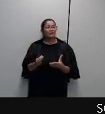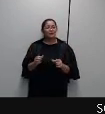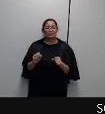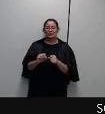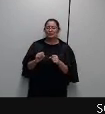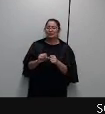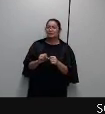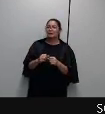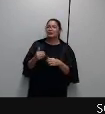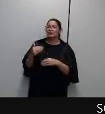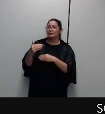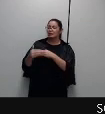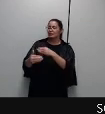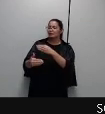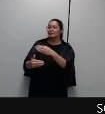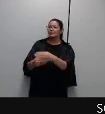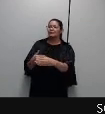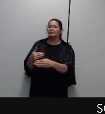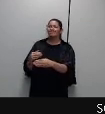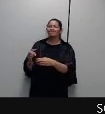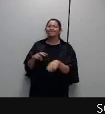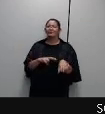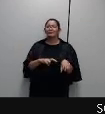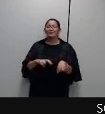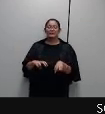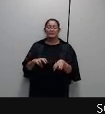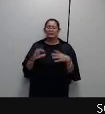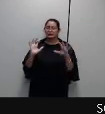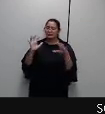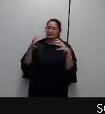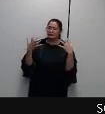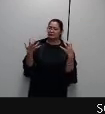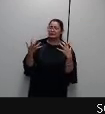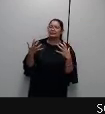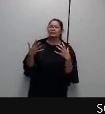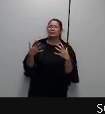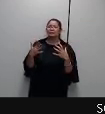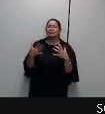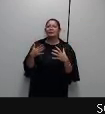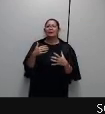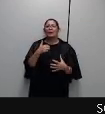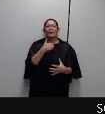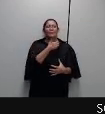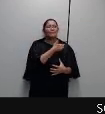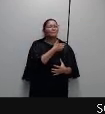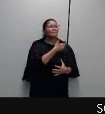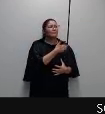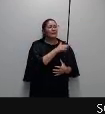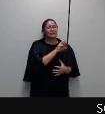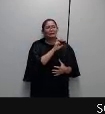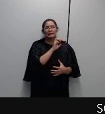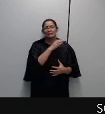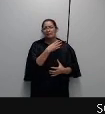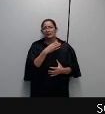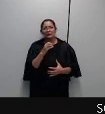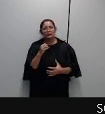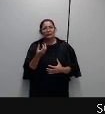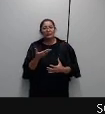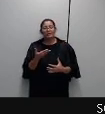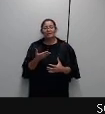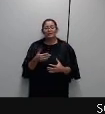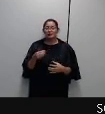homologou os cálculos de folhas Thais a o pote milhões de 40 proibido sob o fundamento de inexiste